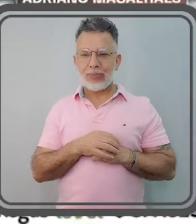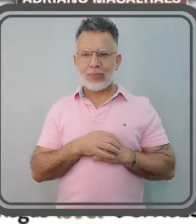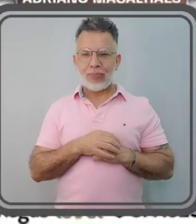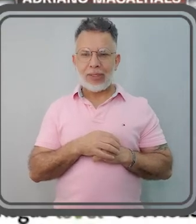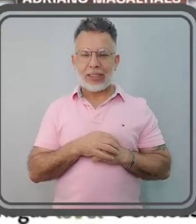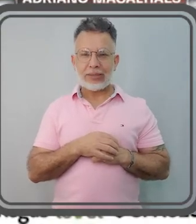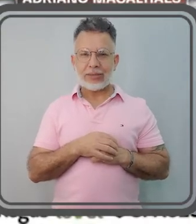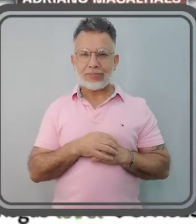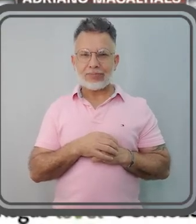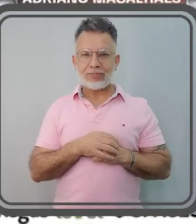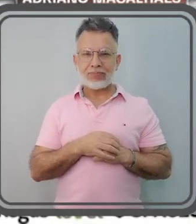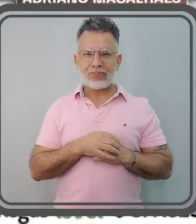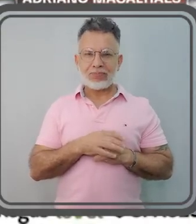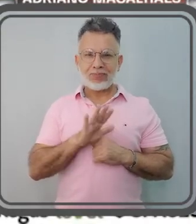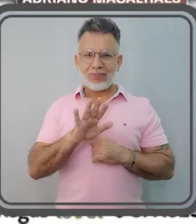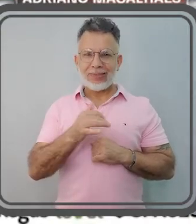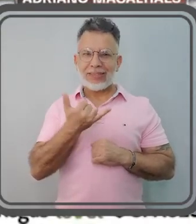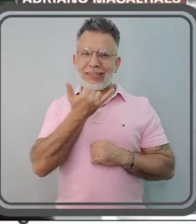Tá me ouvindo?